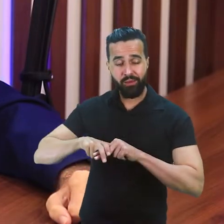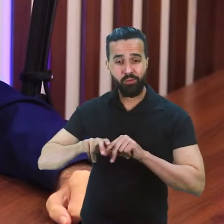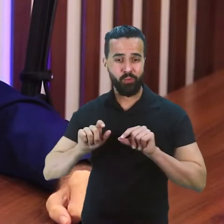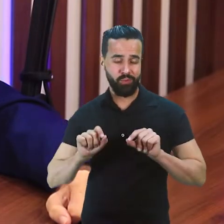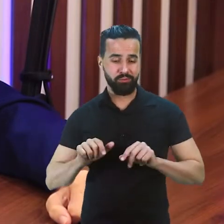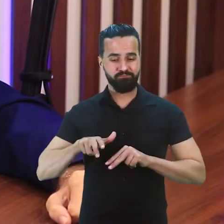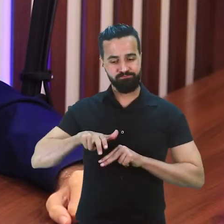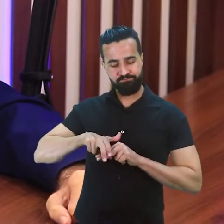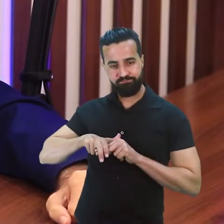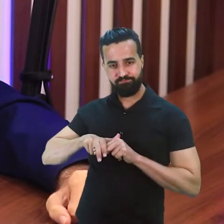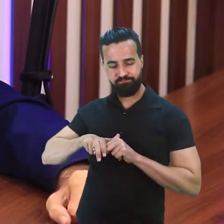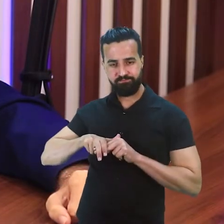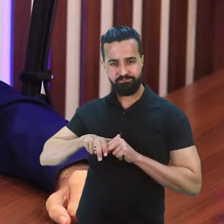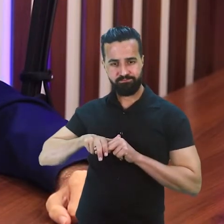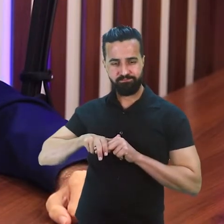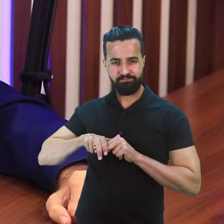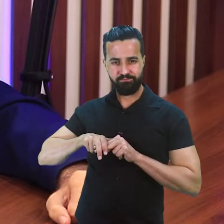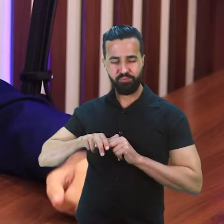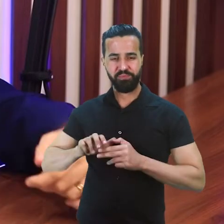que ali